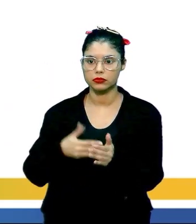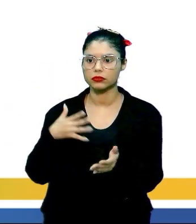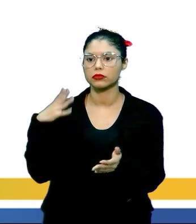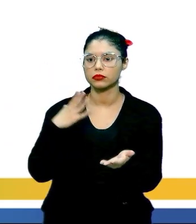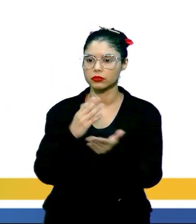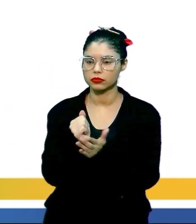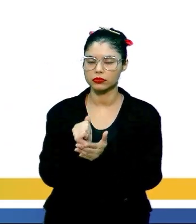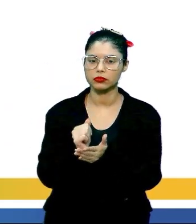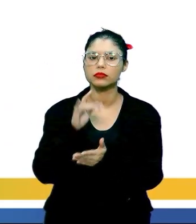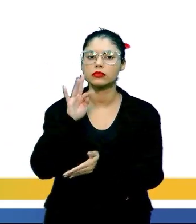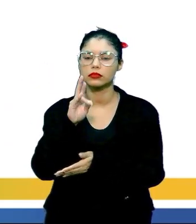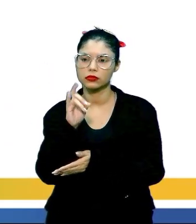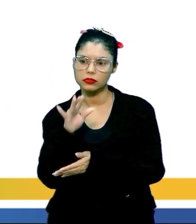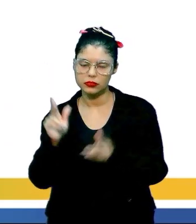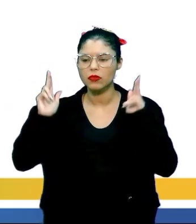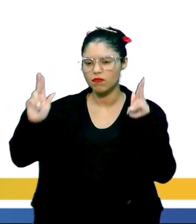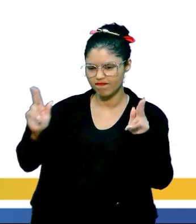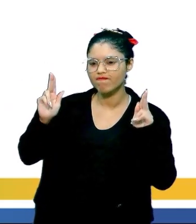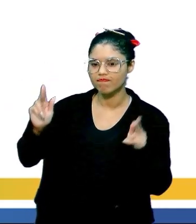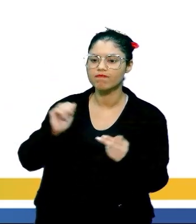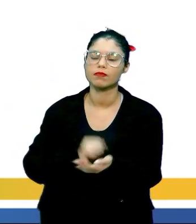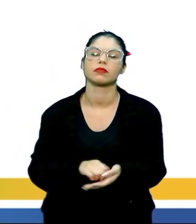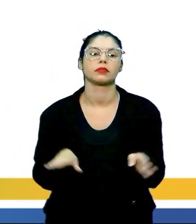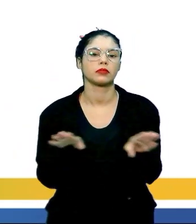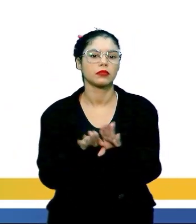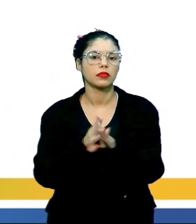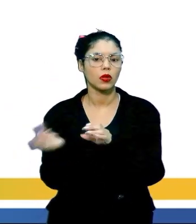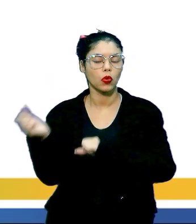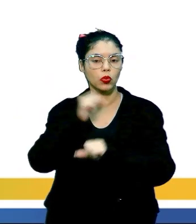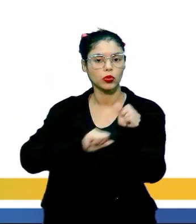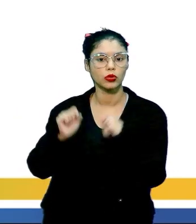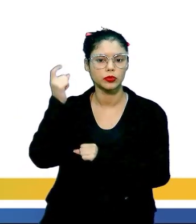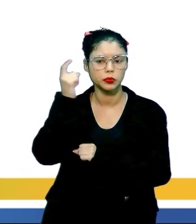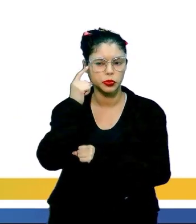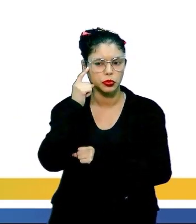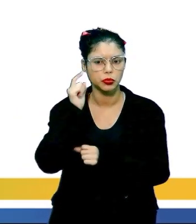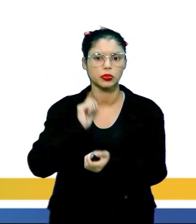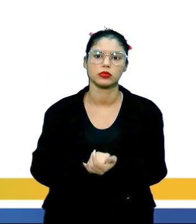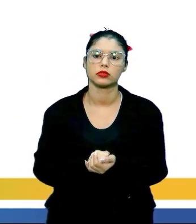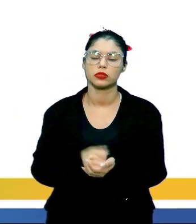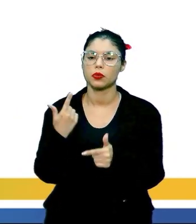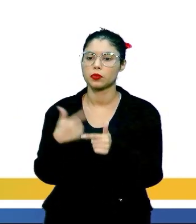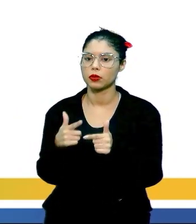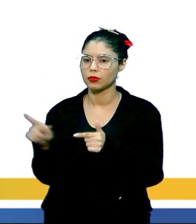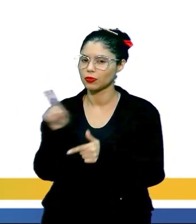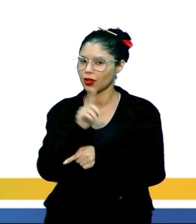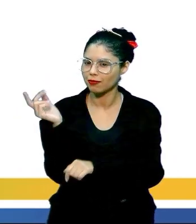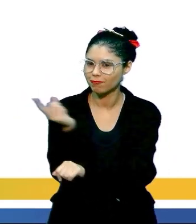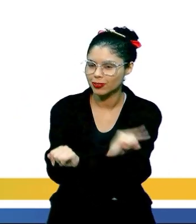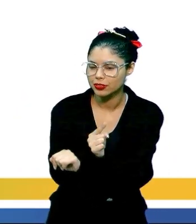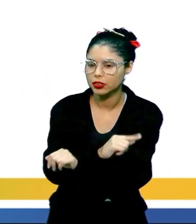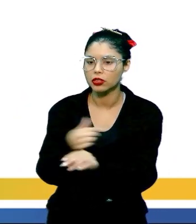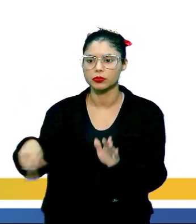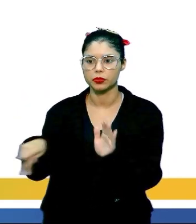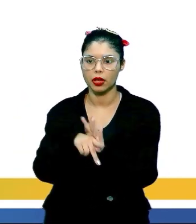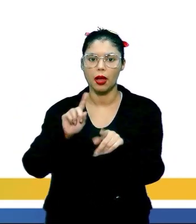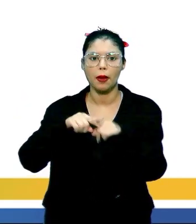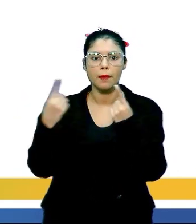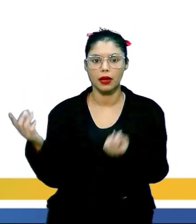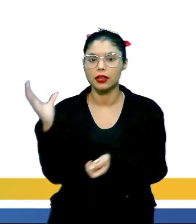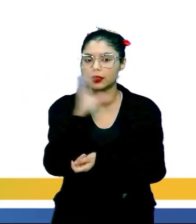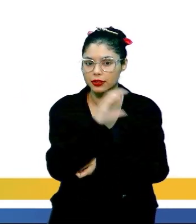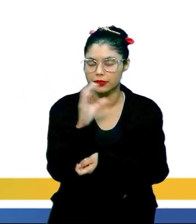de muitos que buscam por adrenalina. E, ao contrário do que muitos pensam, o problema não é a velocidade em si, mas